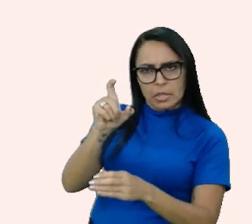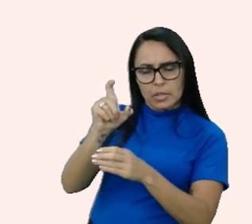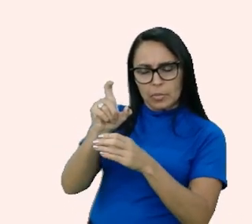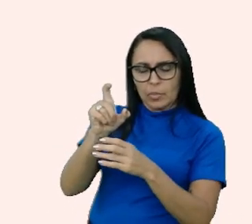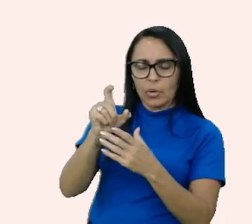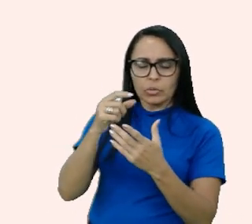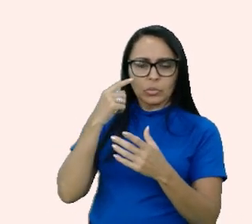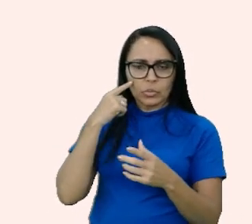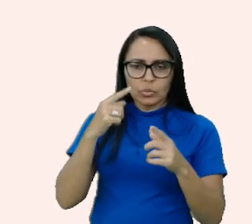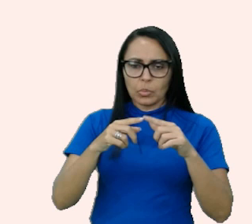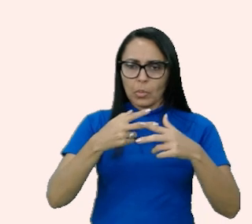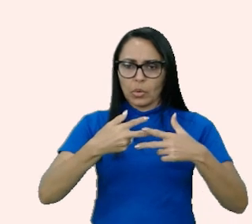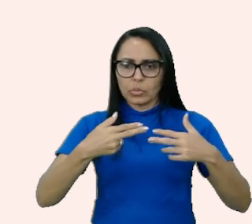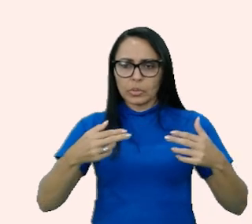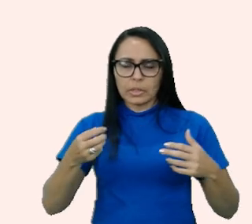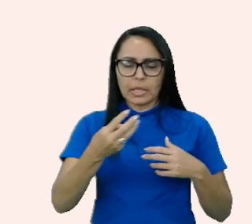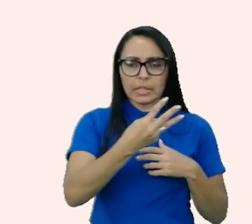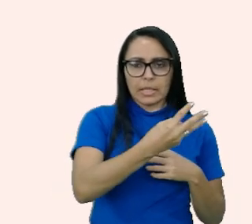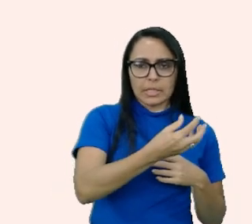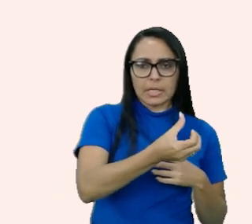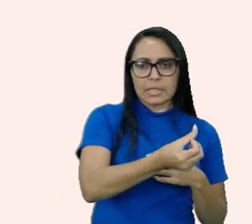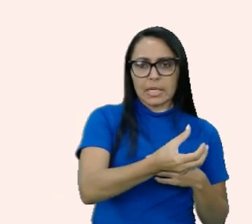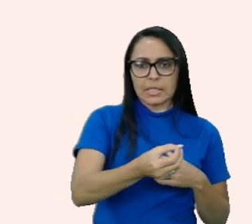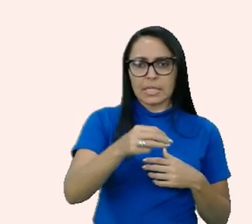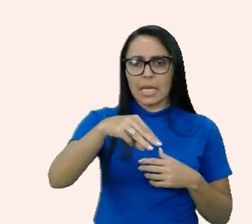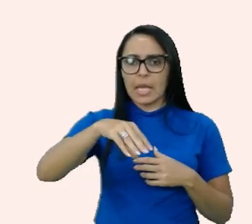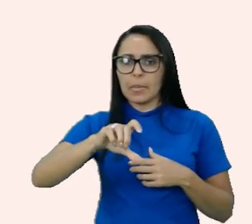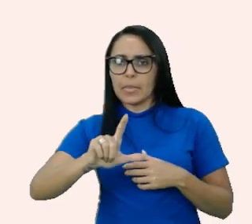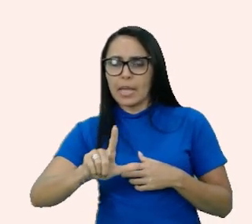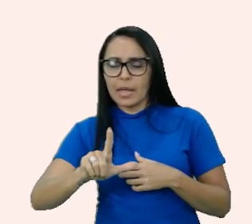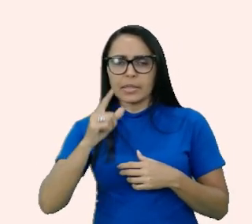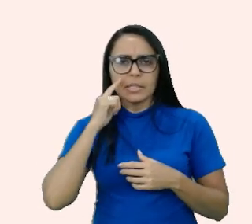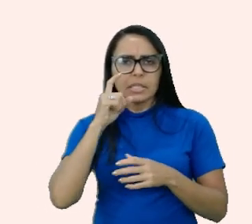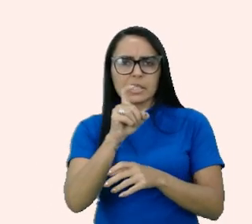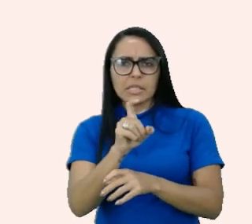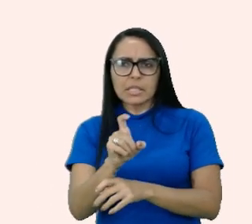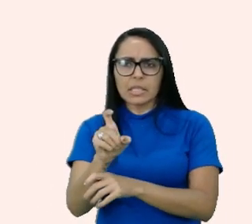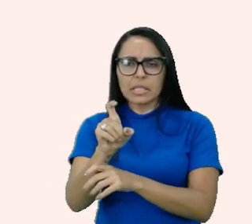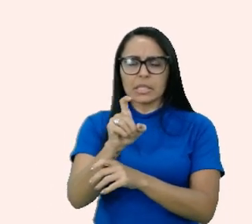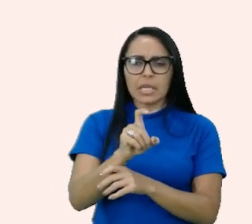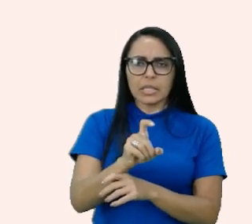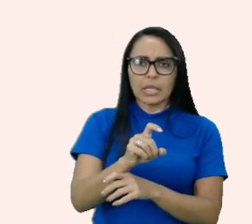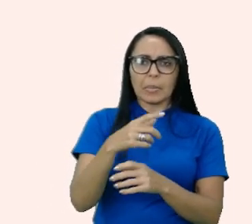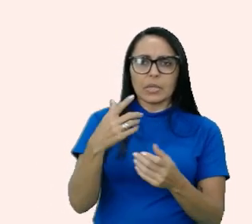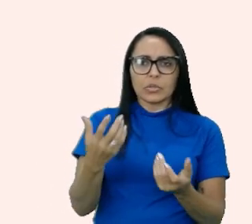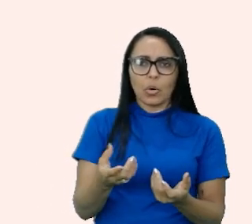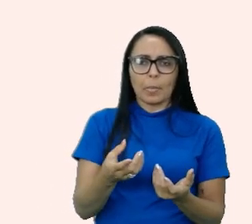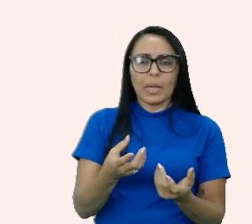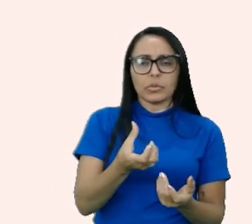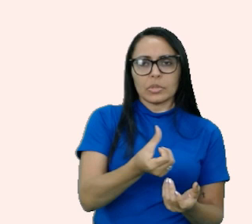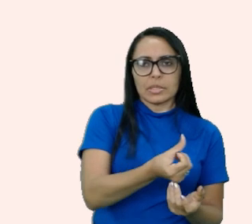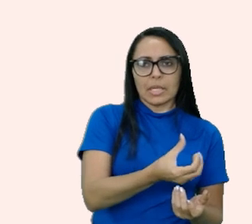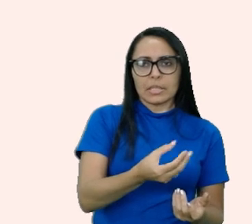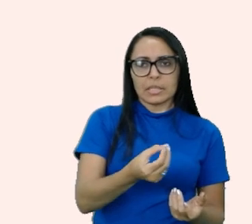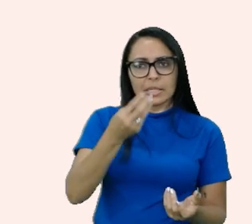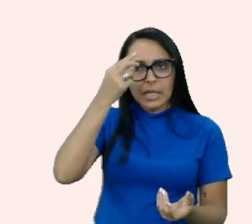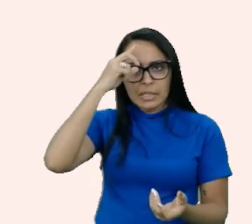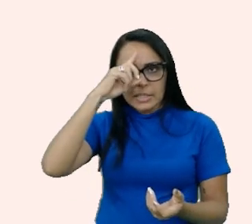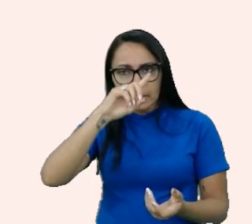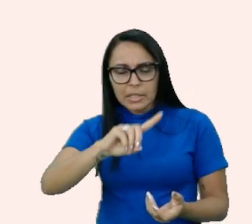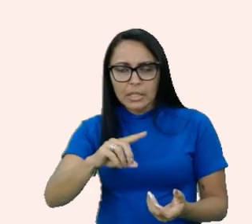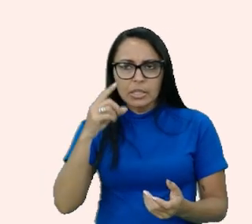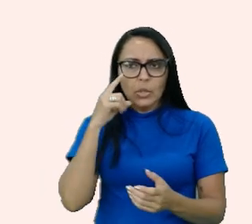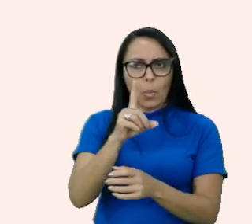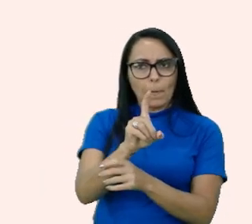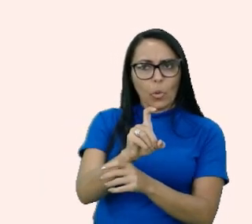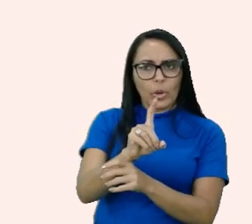cheio, contém 360 ml de inseticida, que duram 60 dias se o borrifador